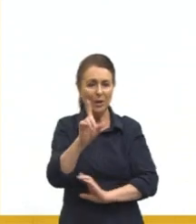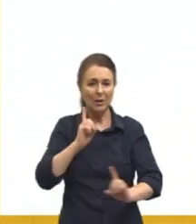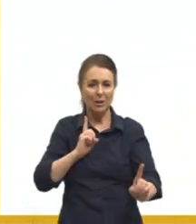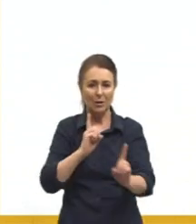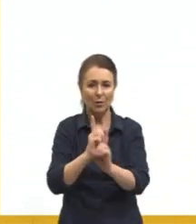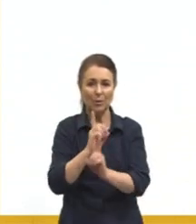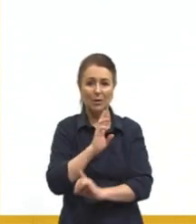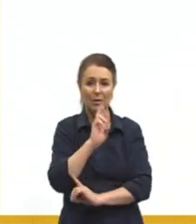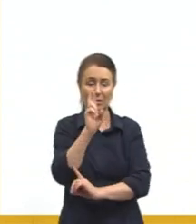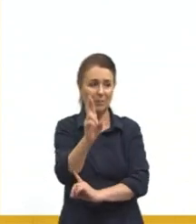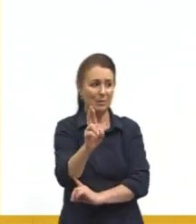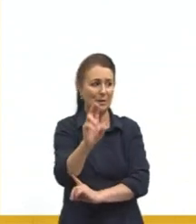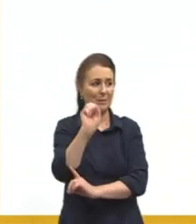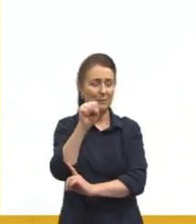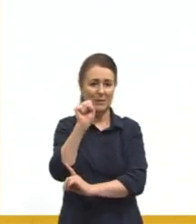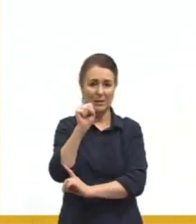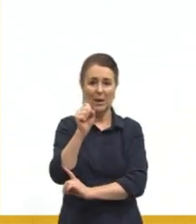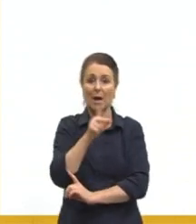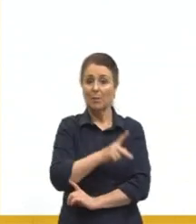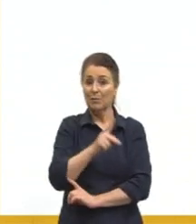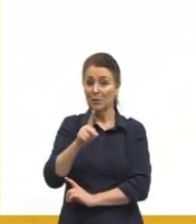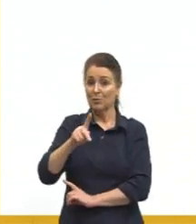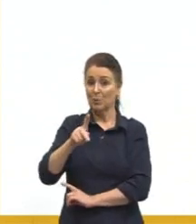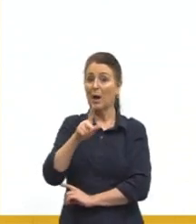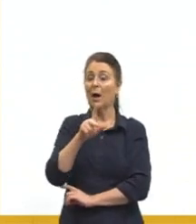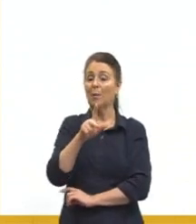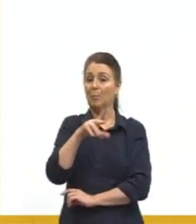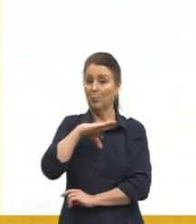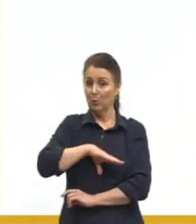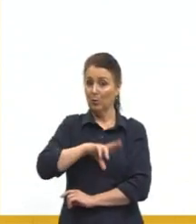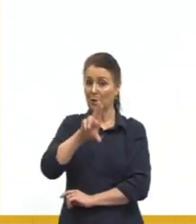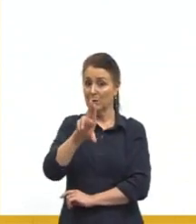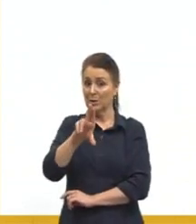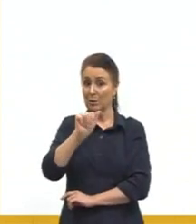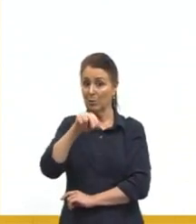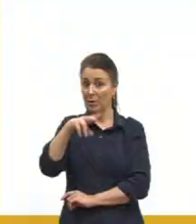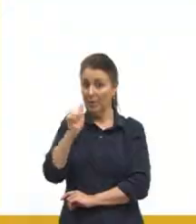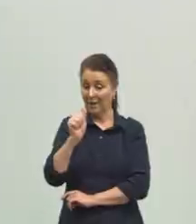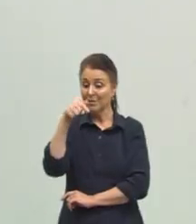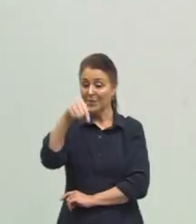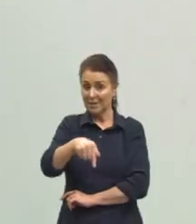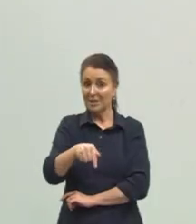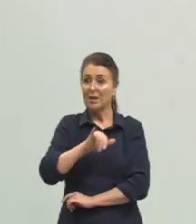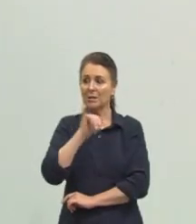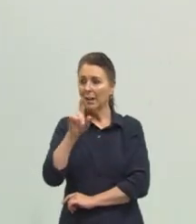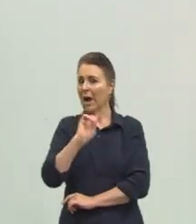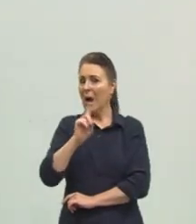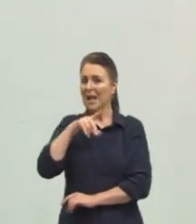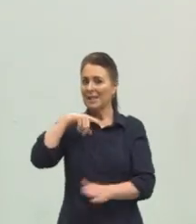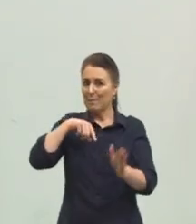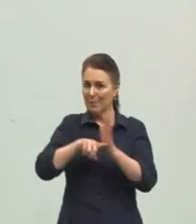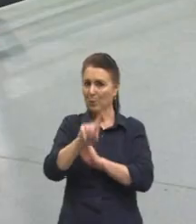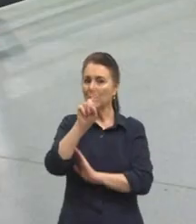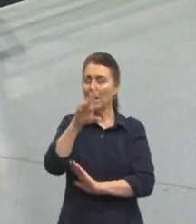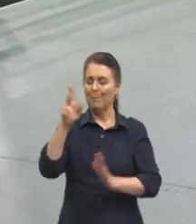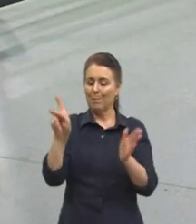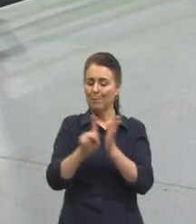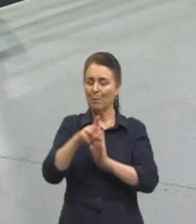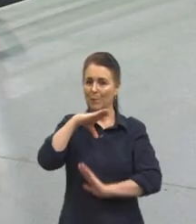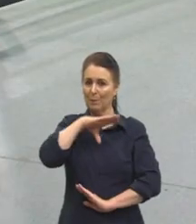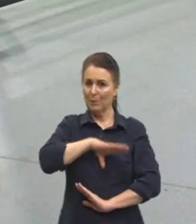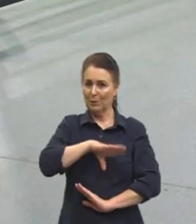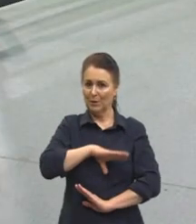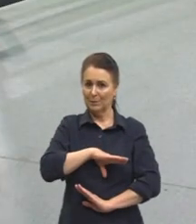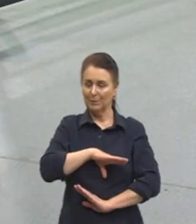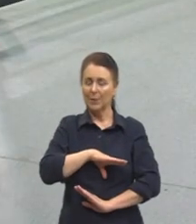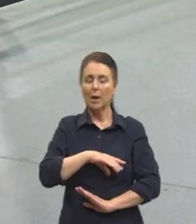chegava na resposta correta a professora Luana tivesse aqui também ela poderia brigar por essa questão com a gente né É verdade sim eu Até conversei com